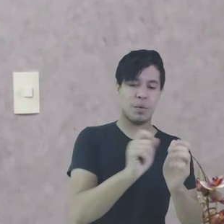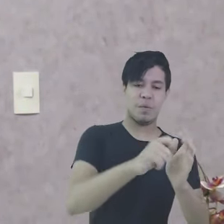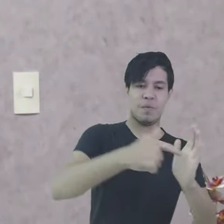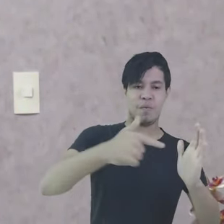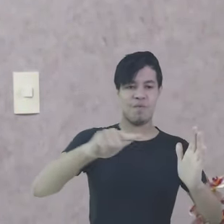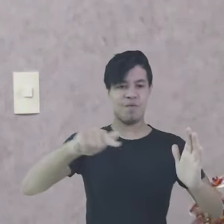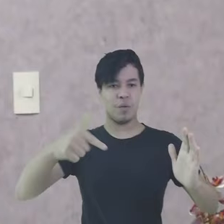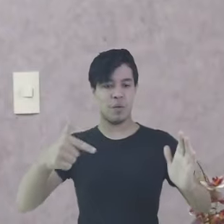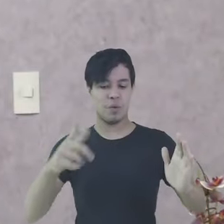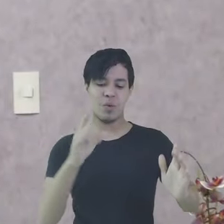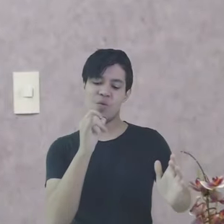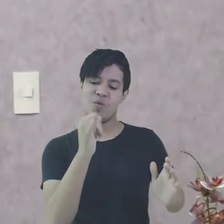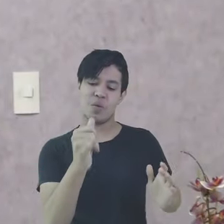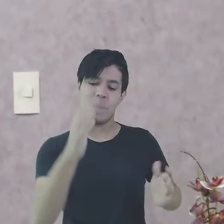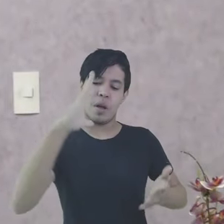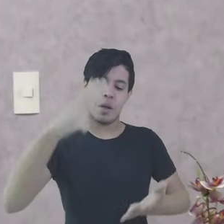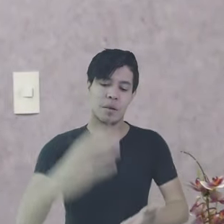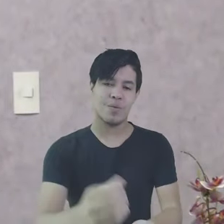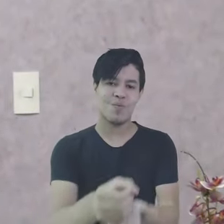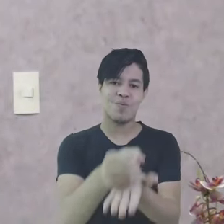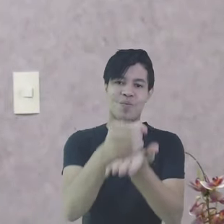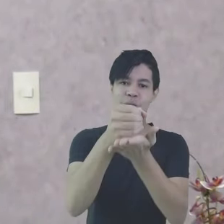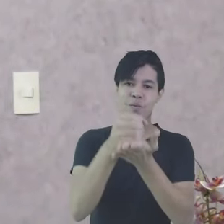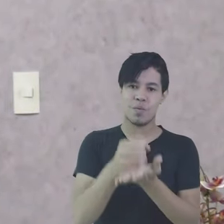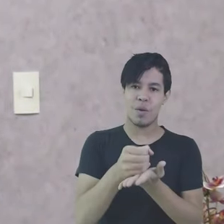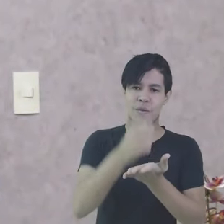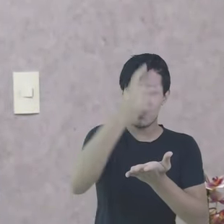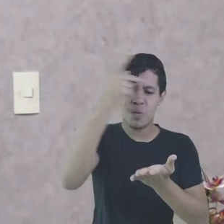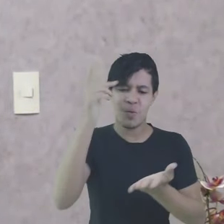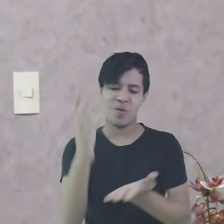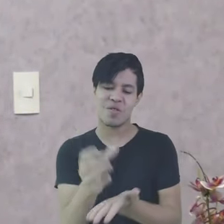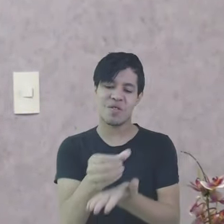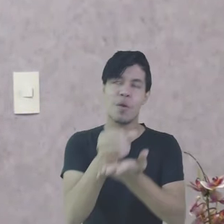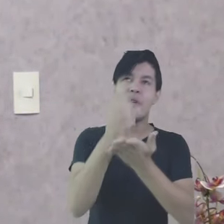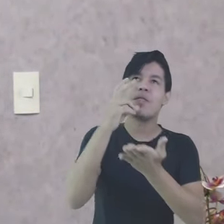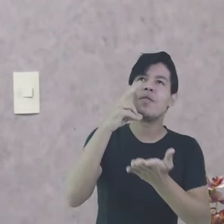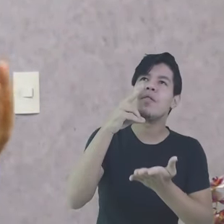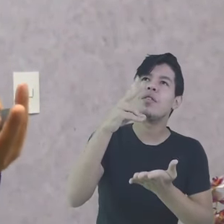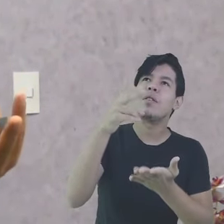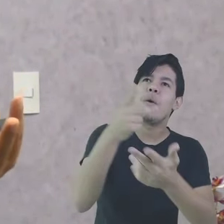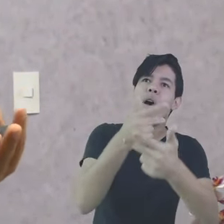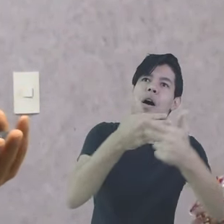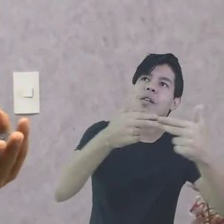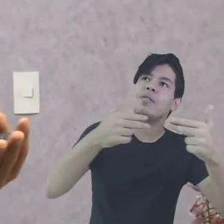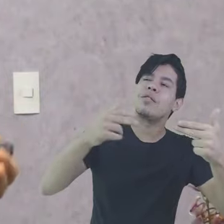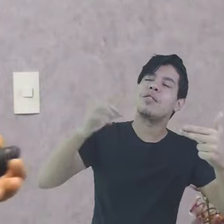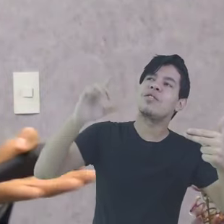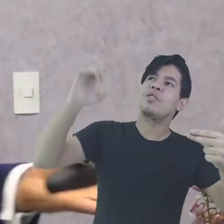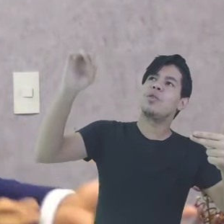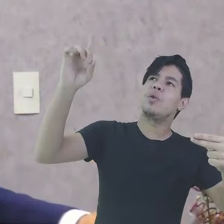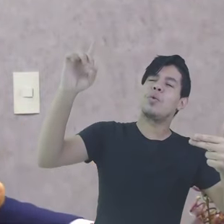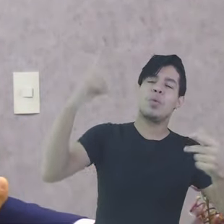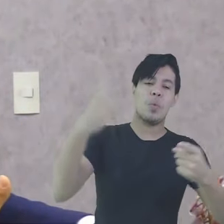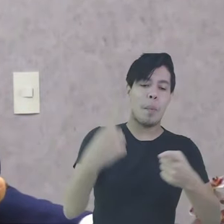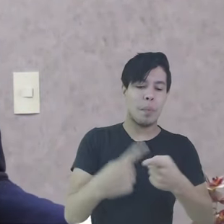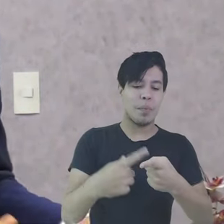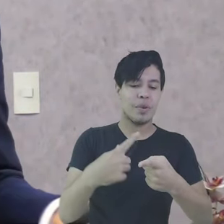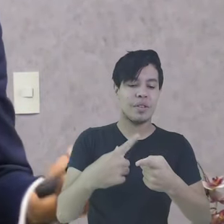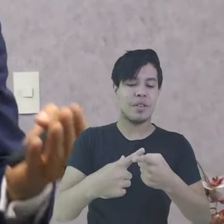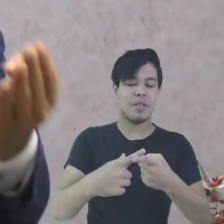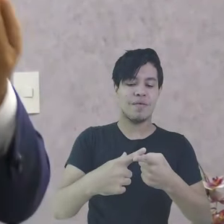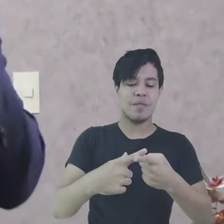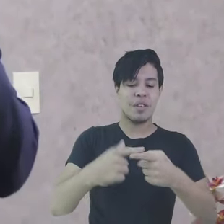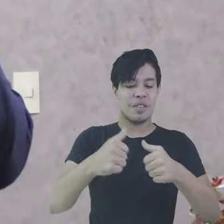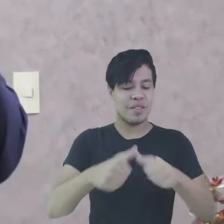que os salvos contemplarão a face de Deus o Pai. Por quê? Você poderá suportar a glória dele e não ser consumido por sua